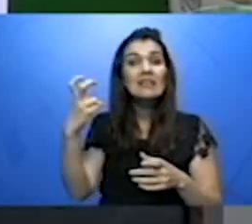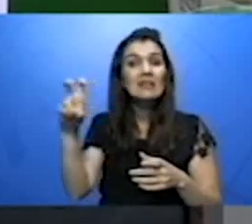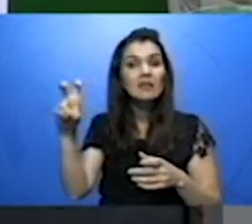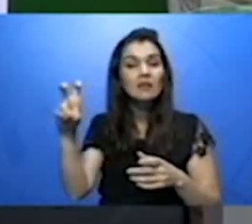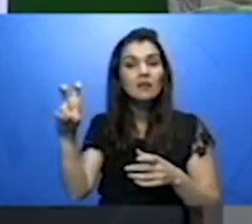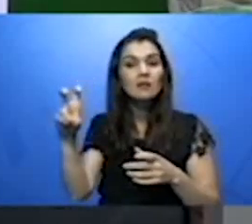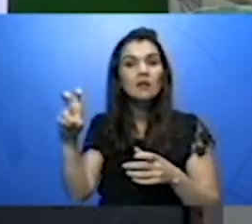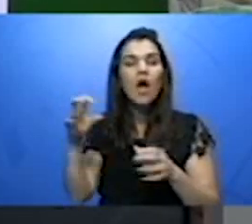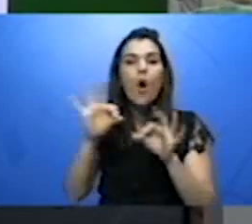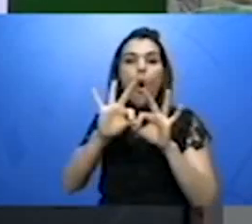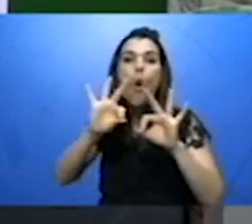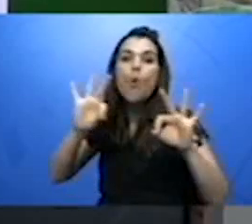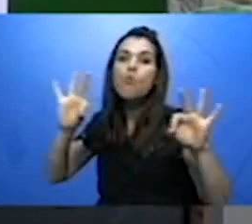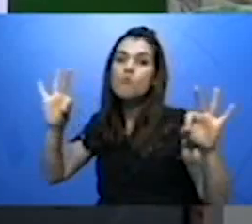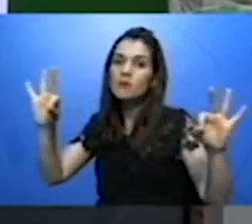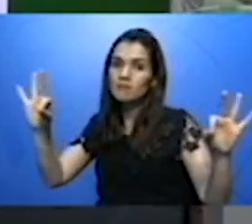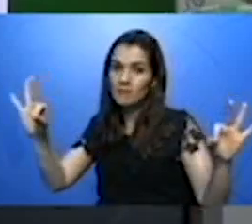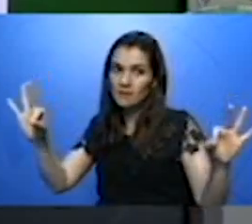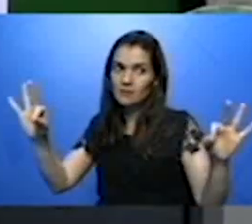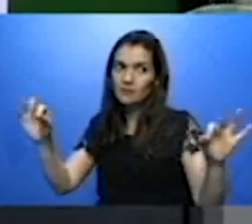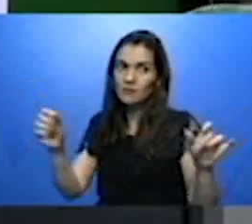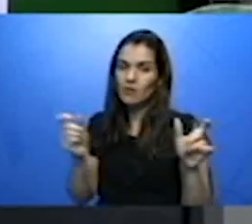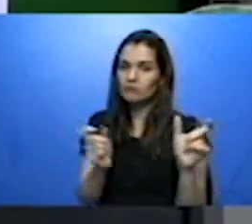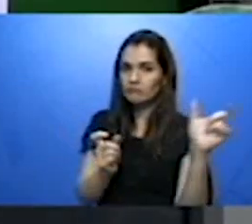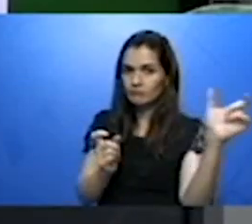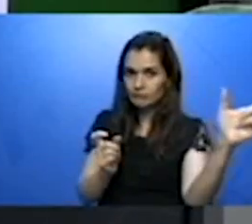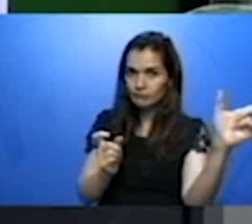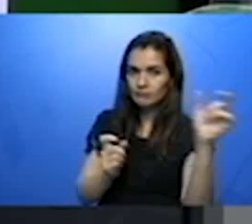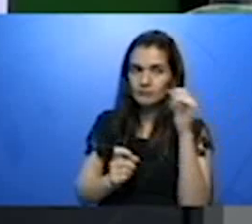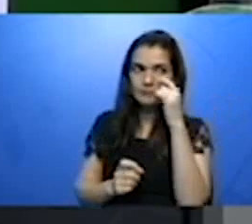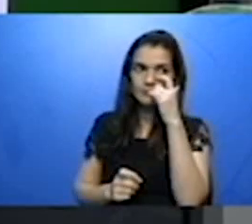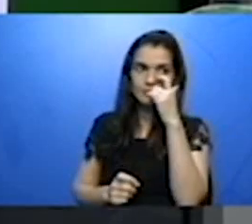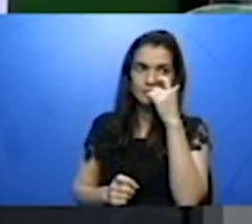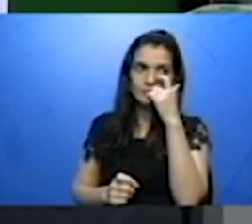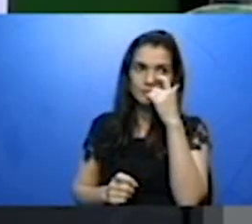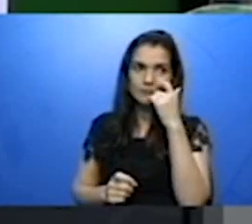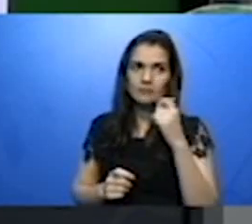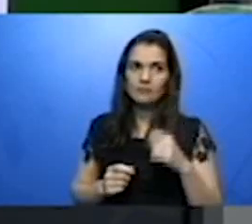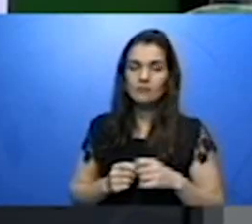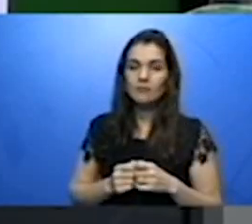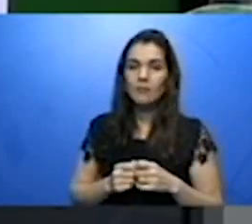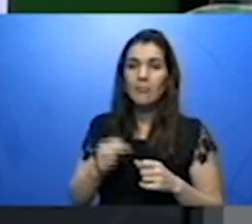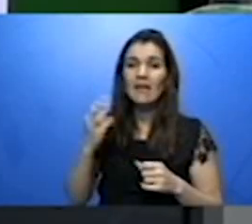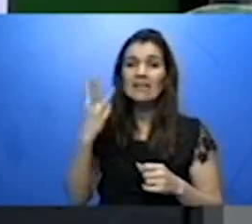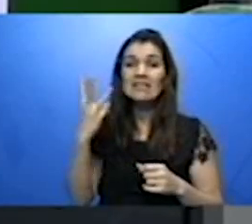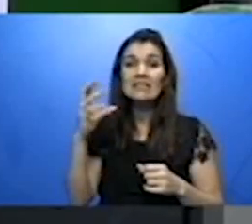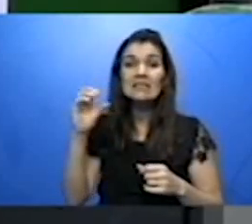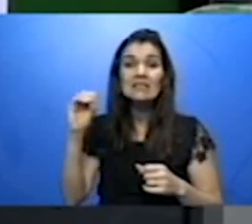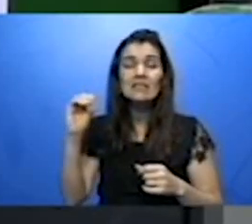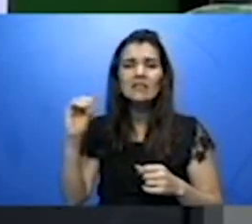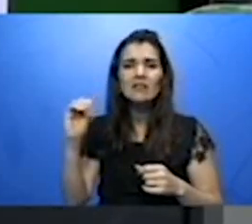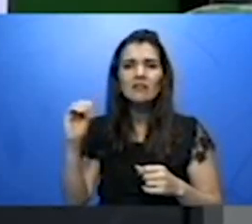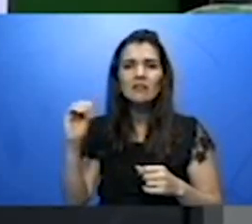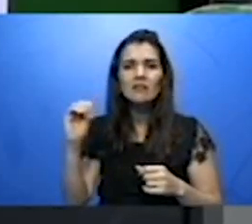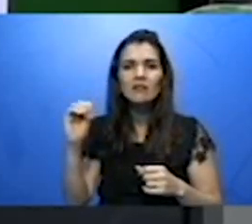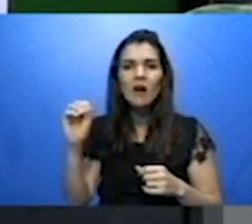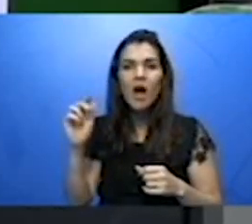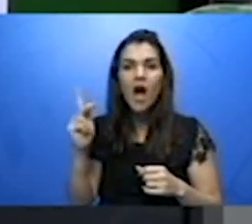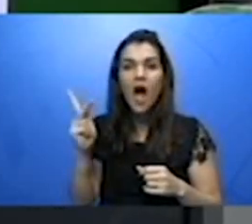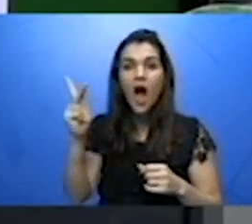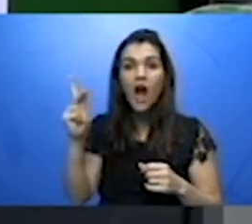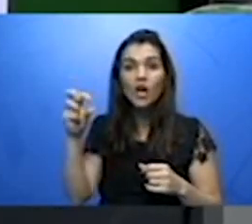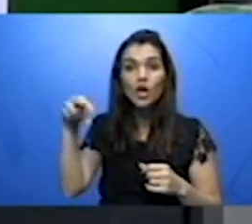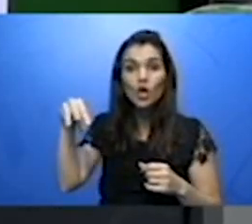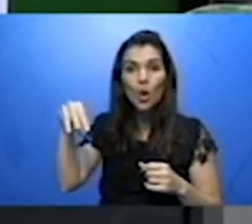correto é colocar aqui tudo bem outras olha 30 km para que marca